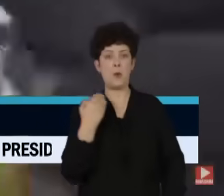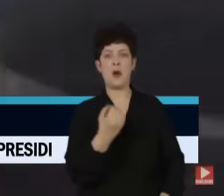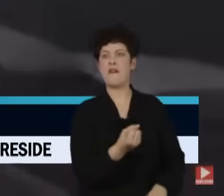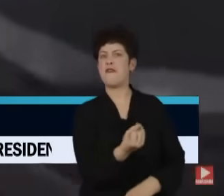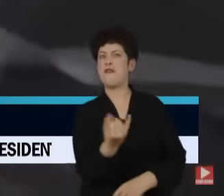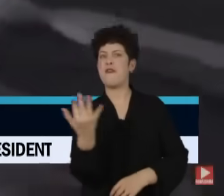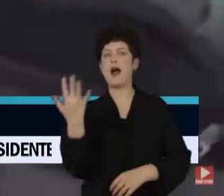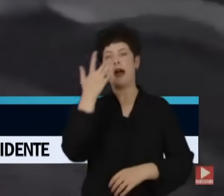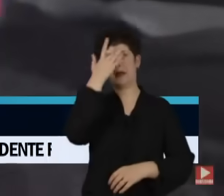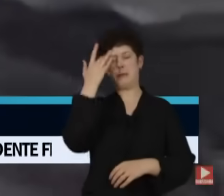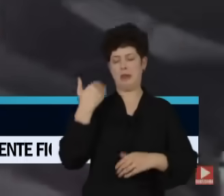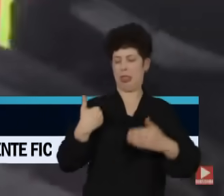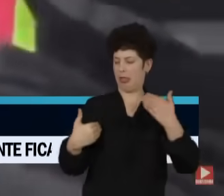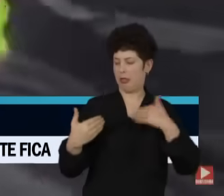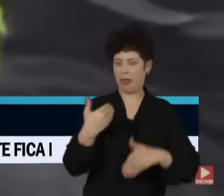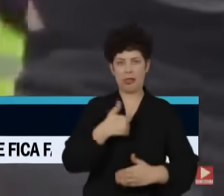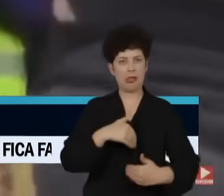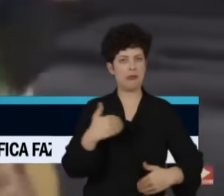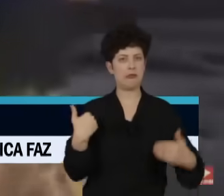ficaram feridas.